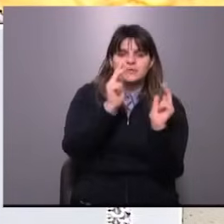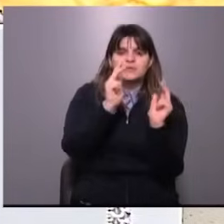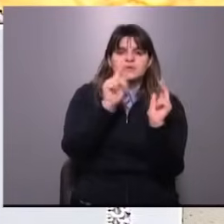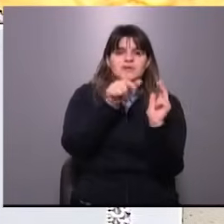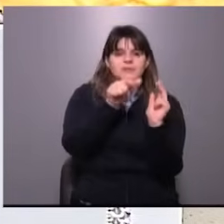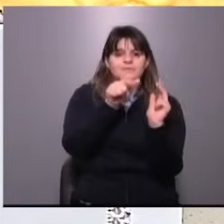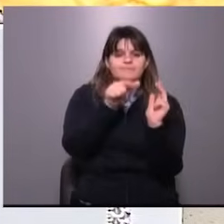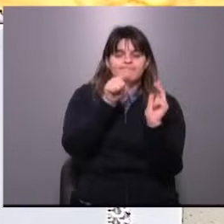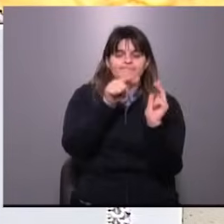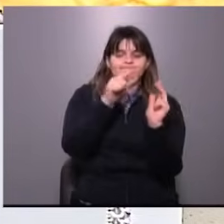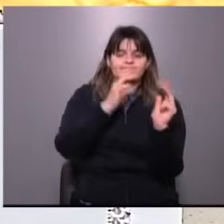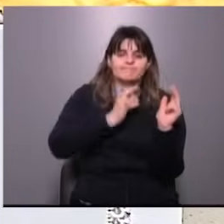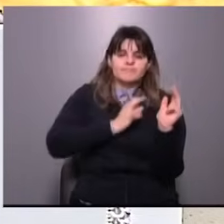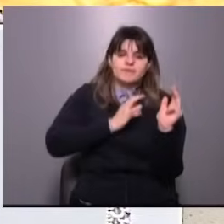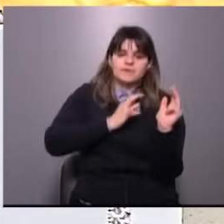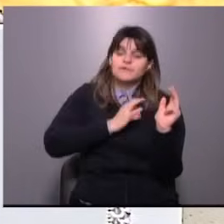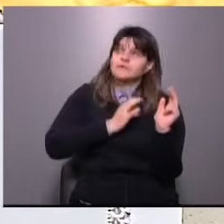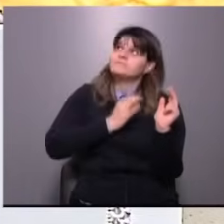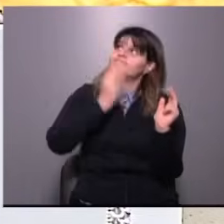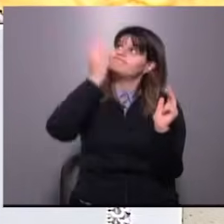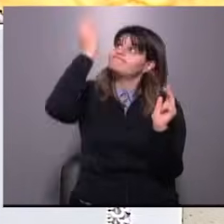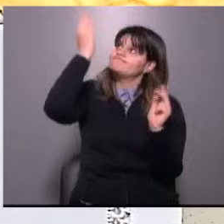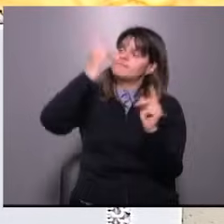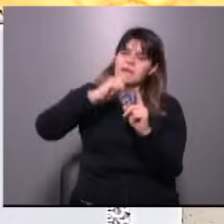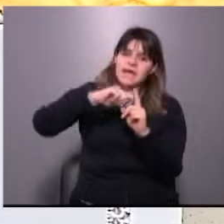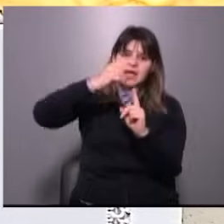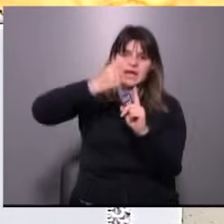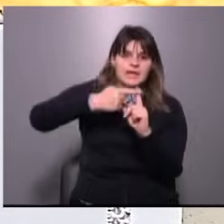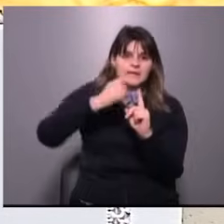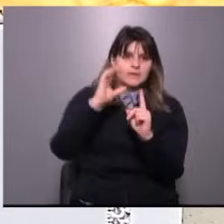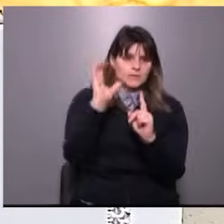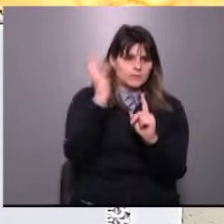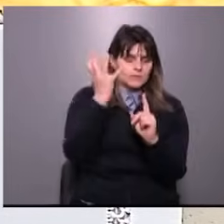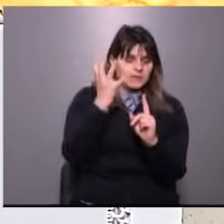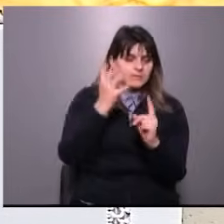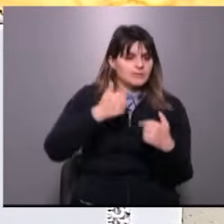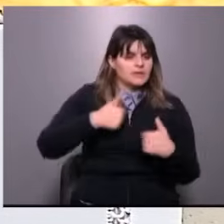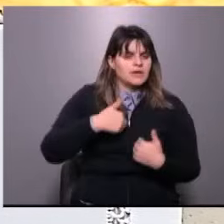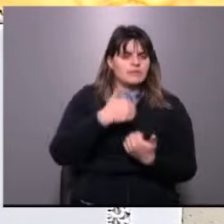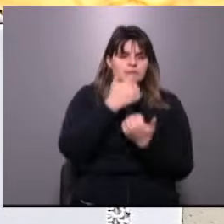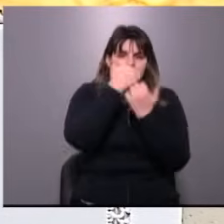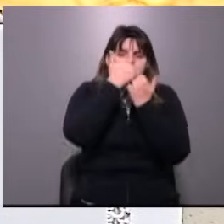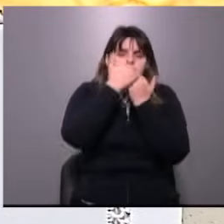a promulgar o ano da graça do Senhor.